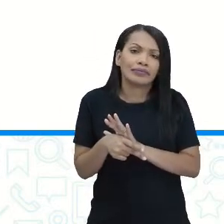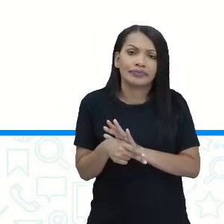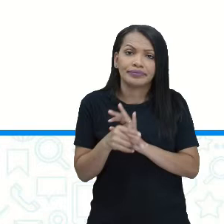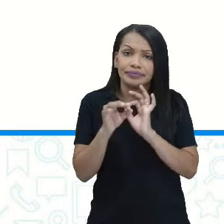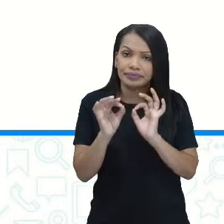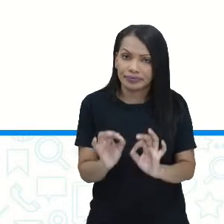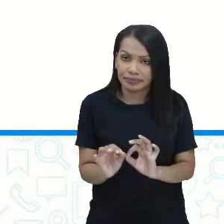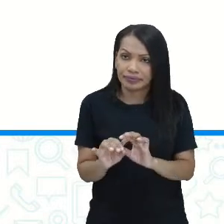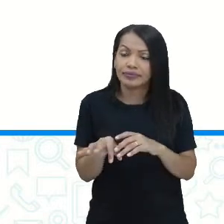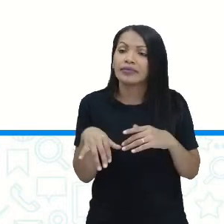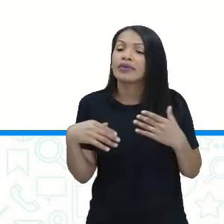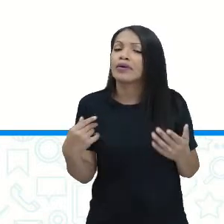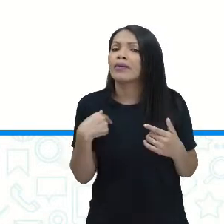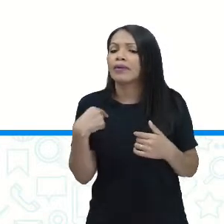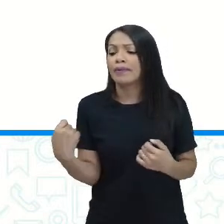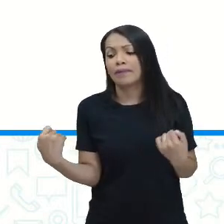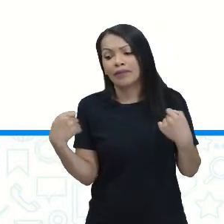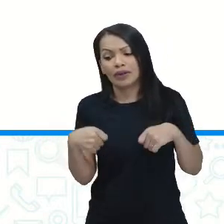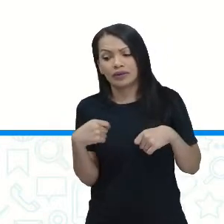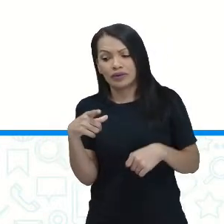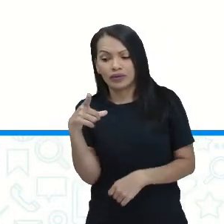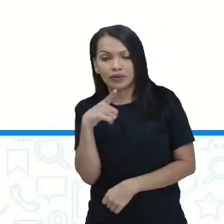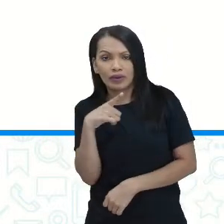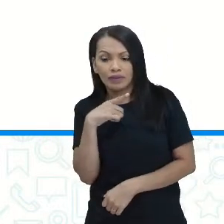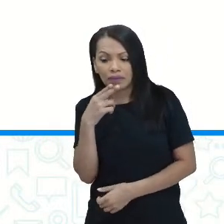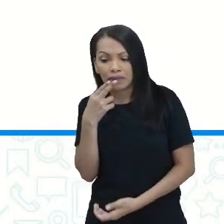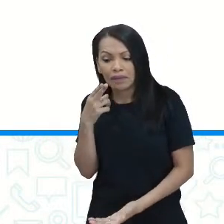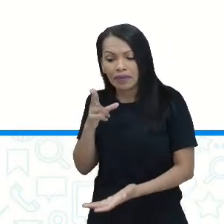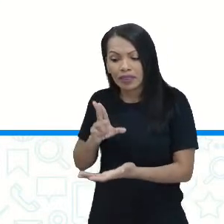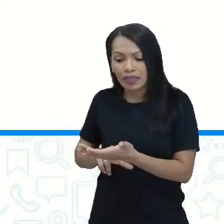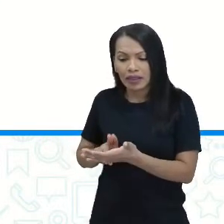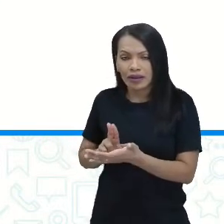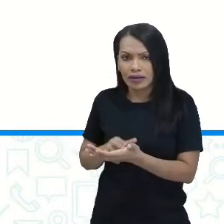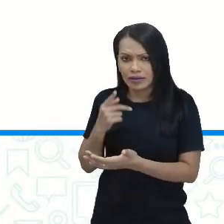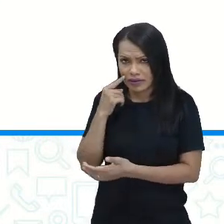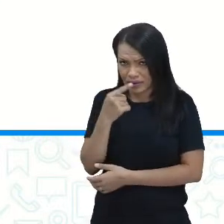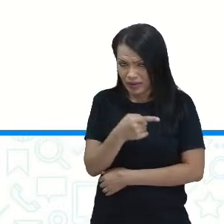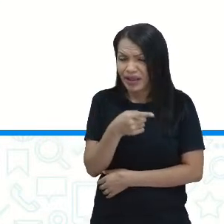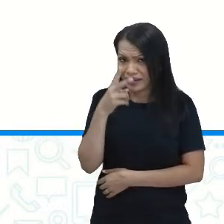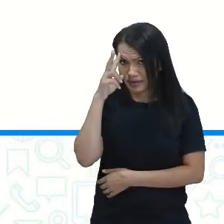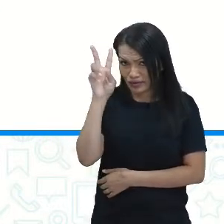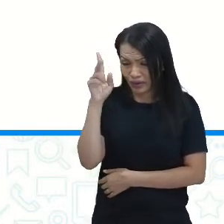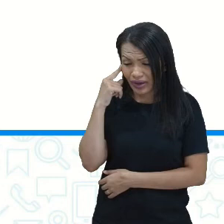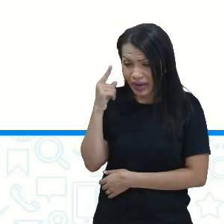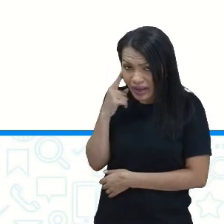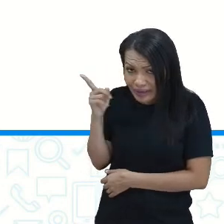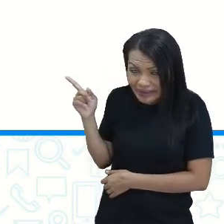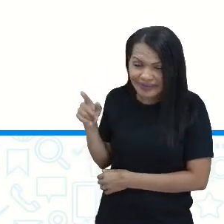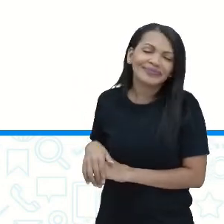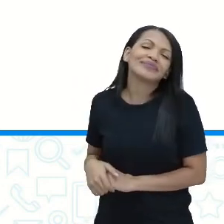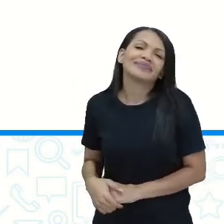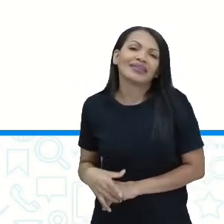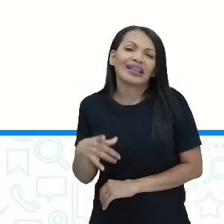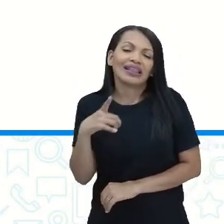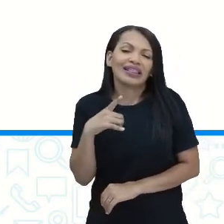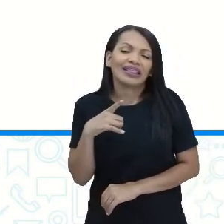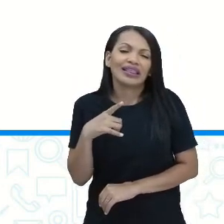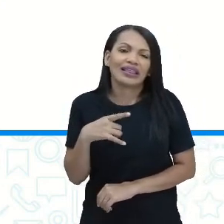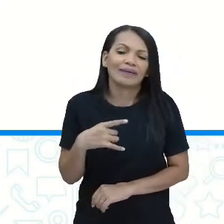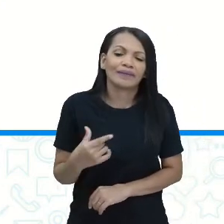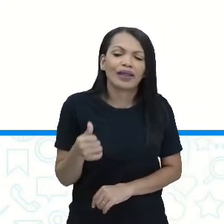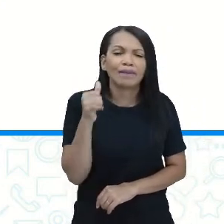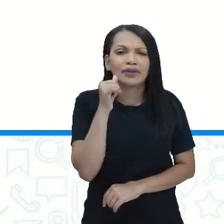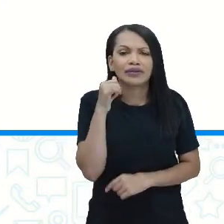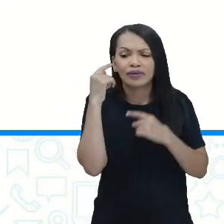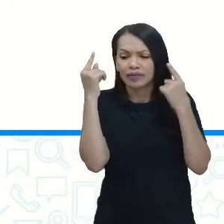textual. Então, eu preciso ter, como na cartinha de caixinhos dourado para os ursinhos, ela tinha lá, ela